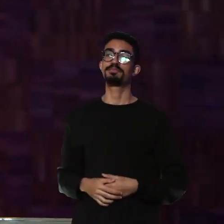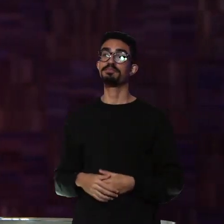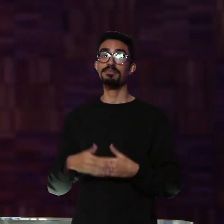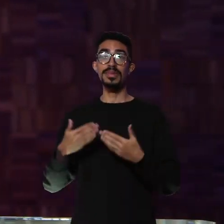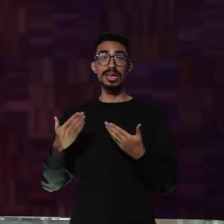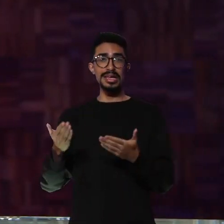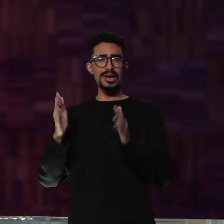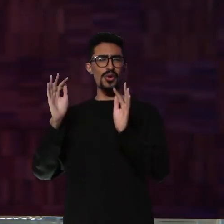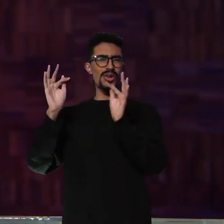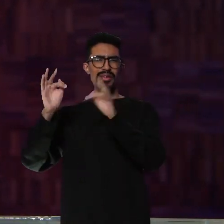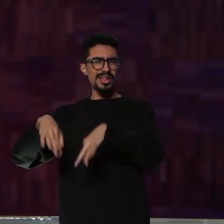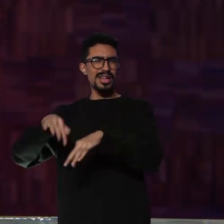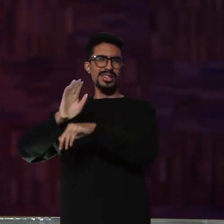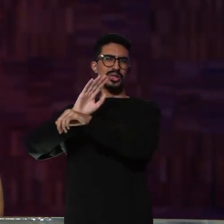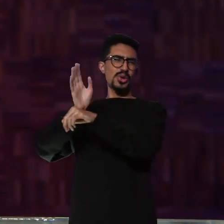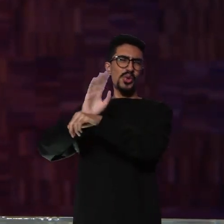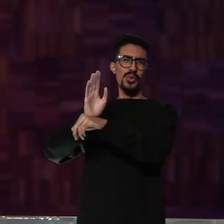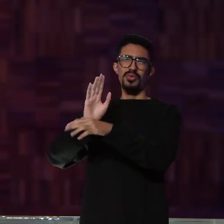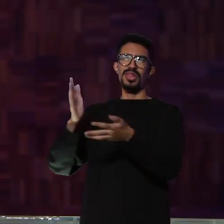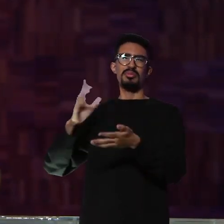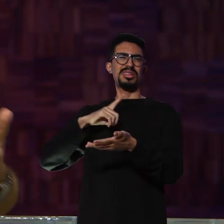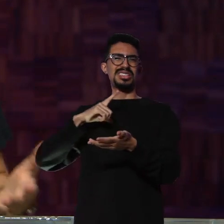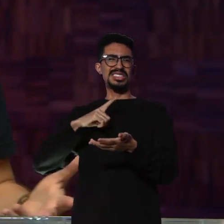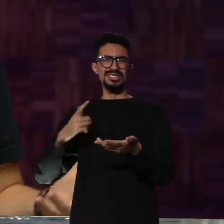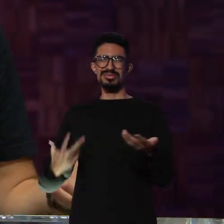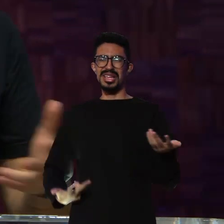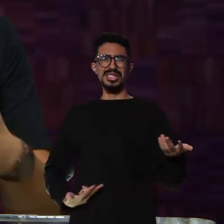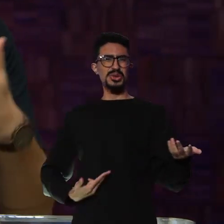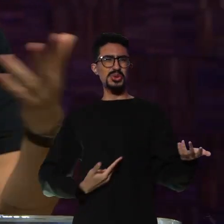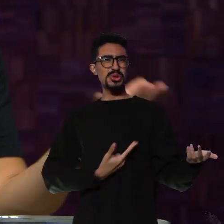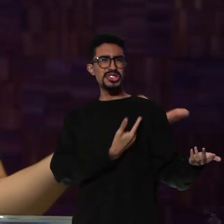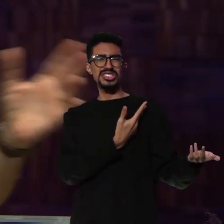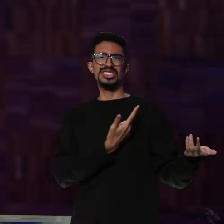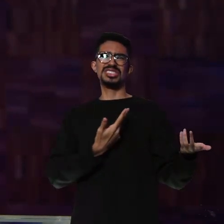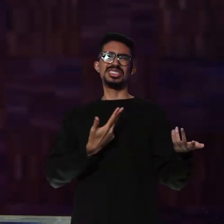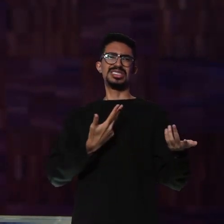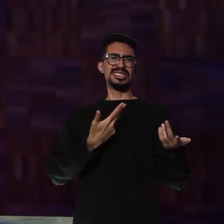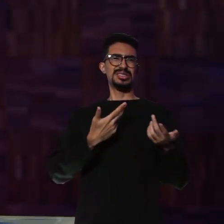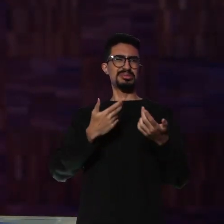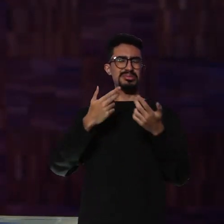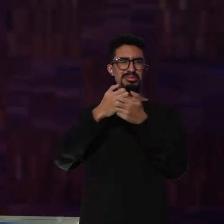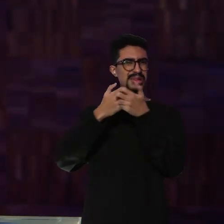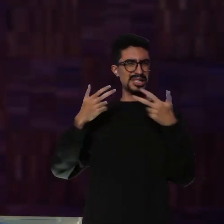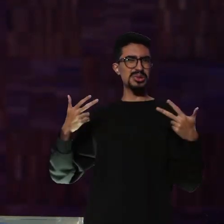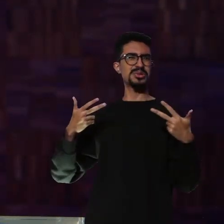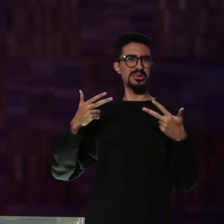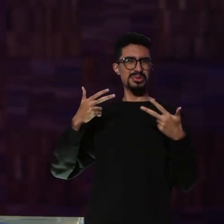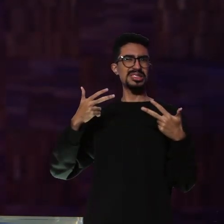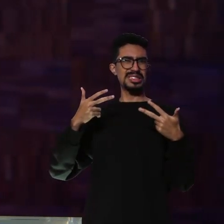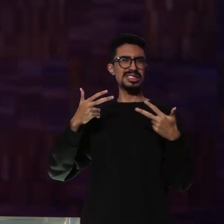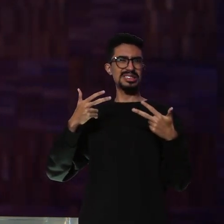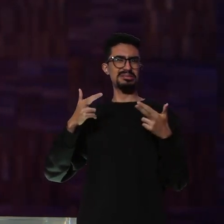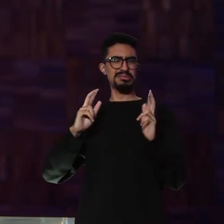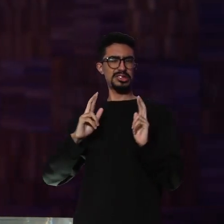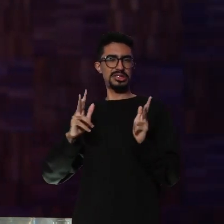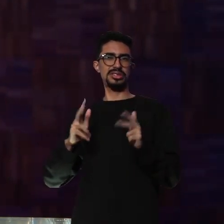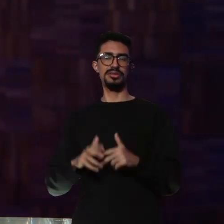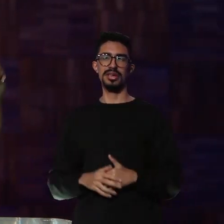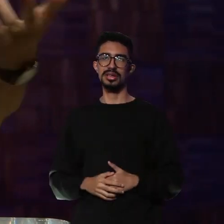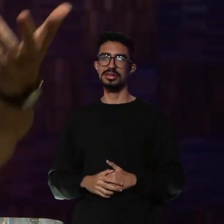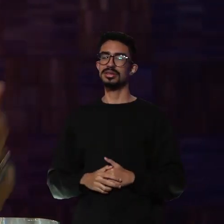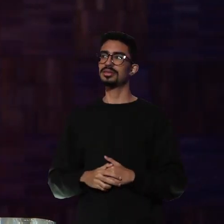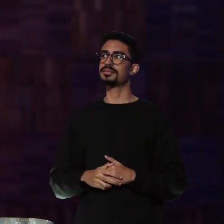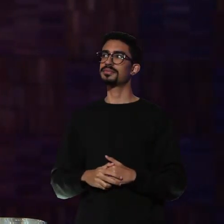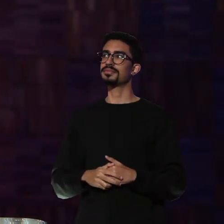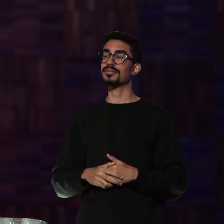filme, a cirurgia era negócio de cardíaco. Ele pegou e falou assim, olha, esse filme aqui é um pouquinho diferente, mas queria dizer para você sobre a mão de quem